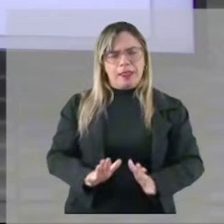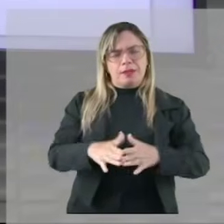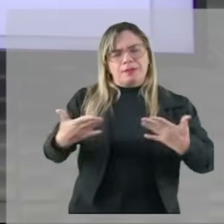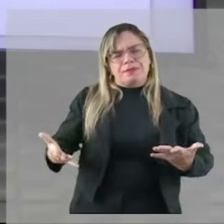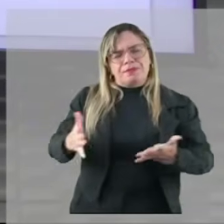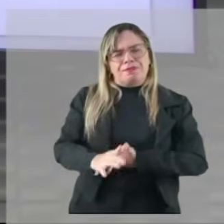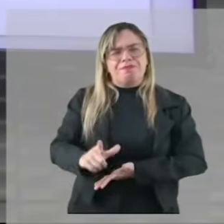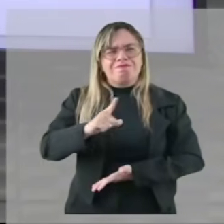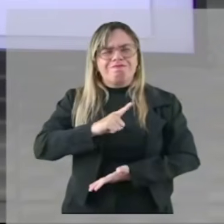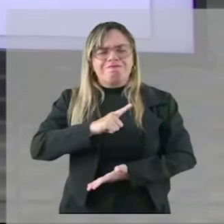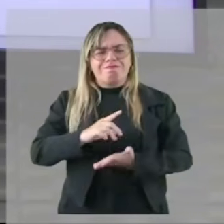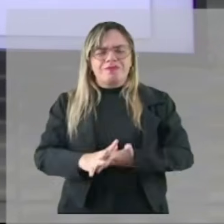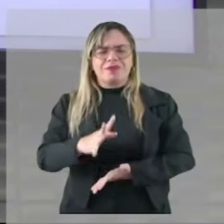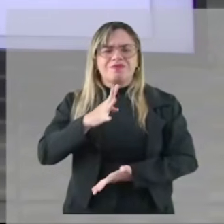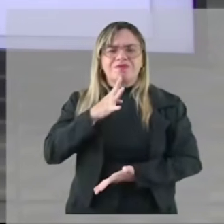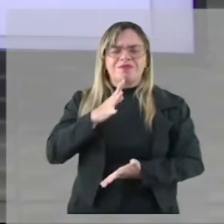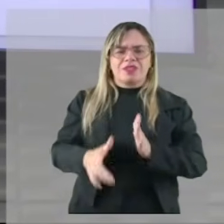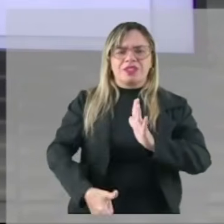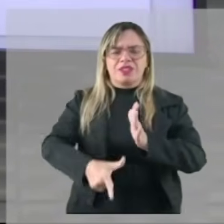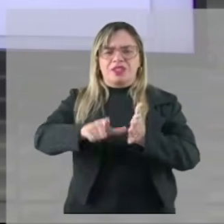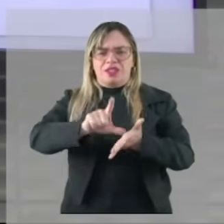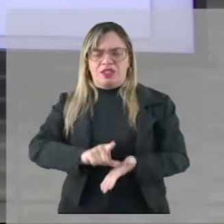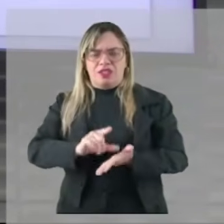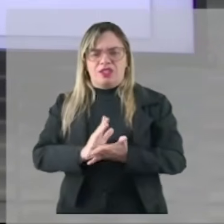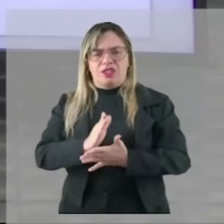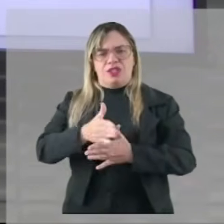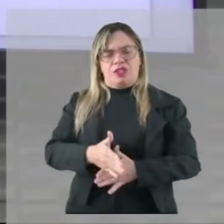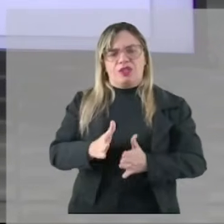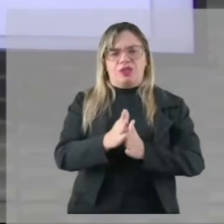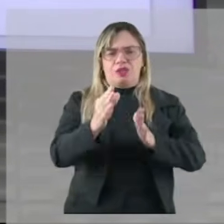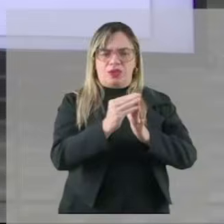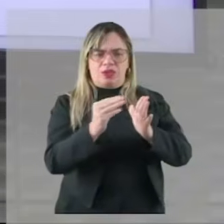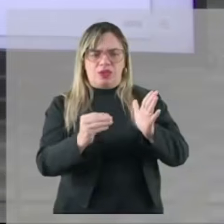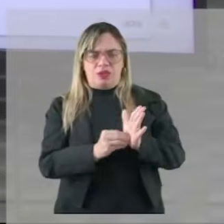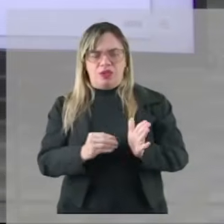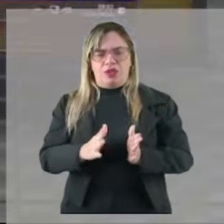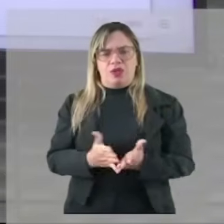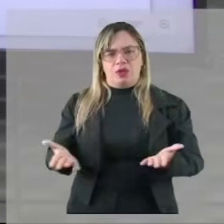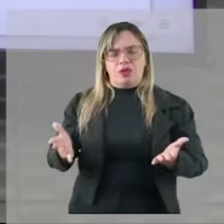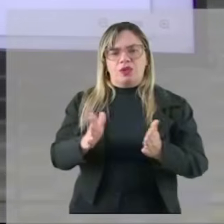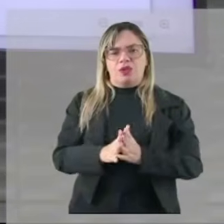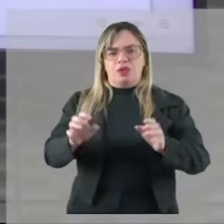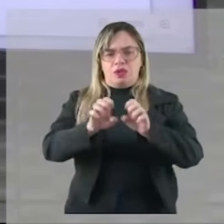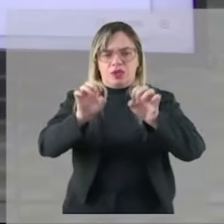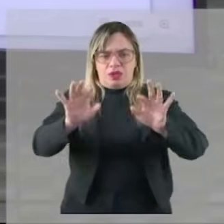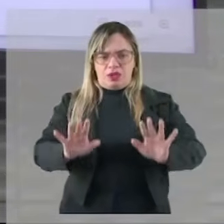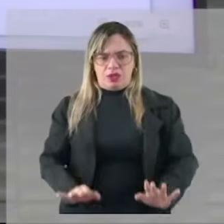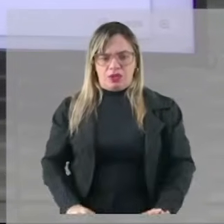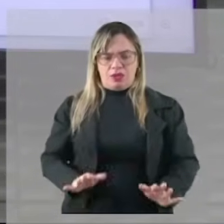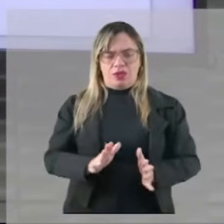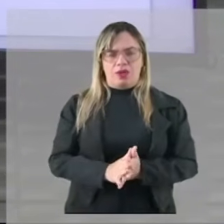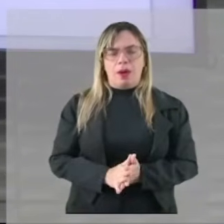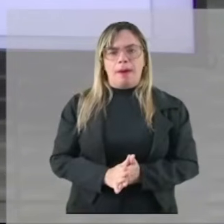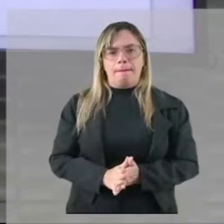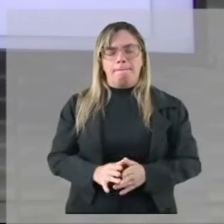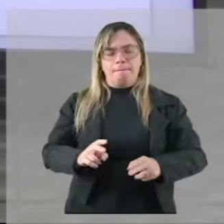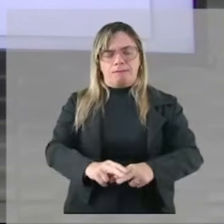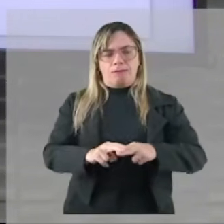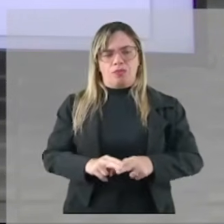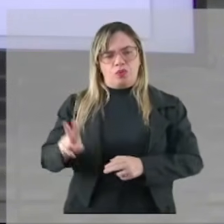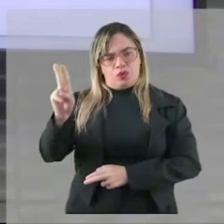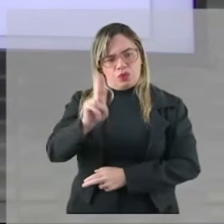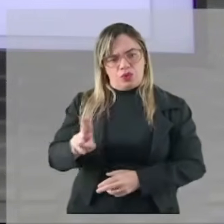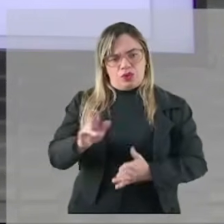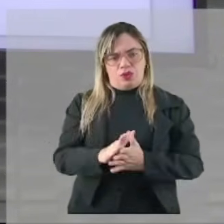eu tenho que conhecer antes de entrar na estequiometria? Por isso que eu numerei aqui como cálculos estequiométricos 1, tá? Eu quero